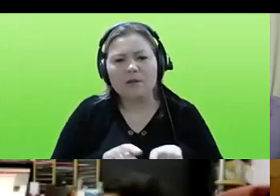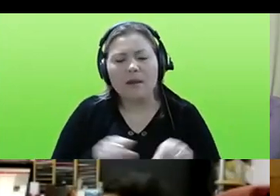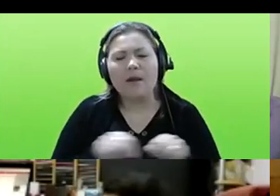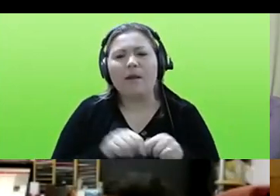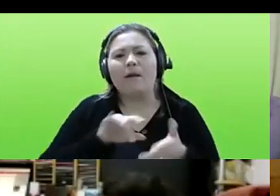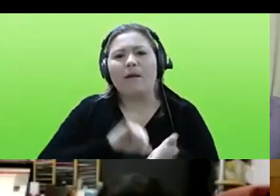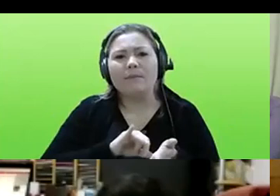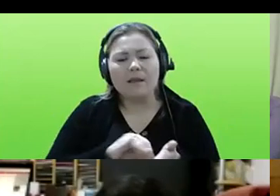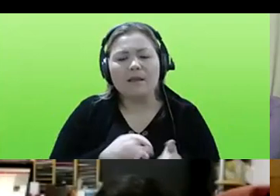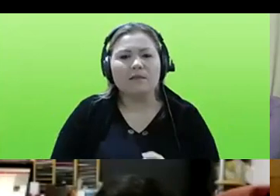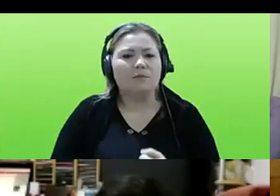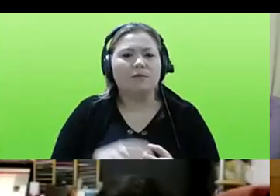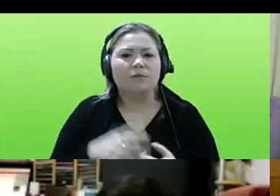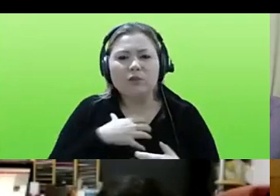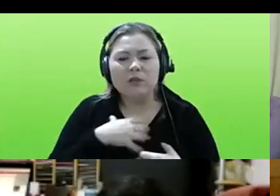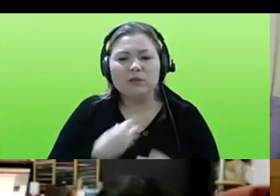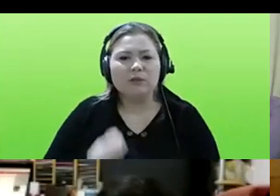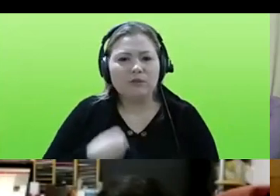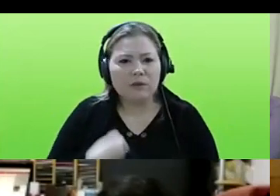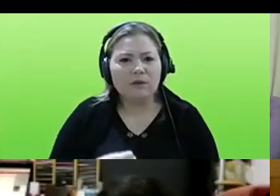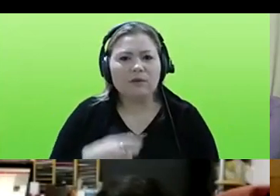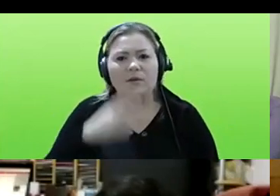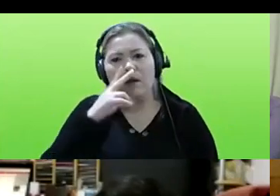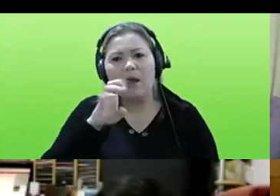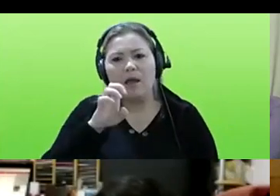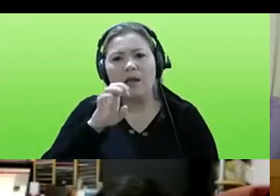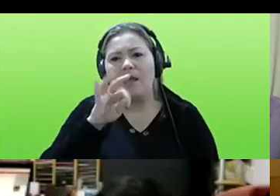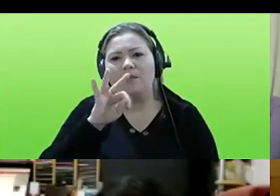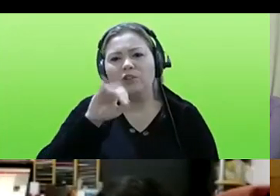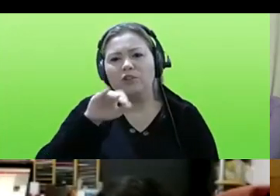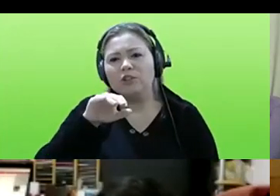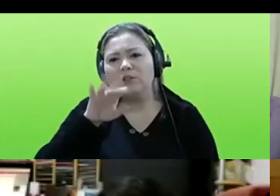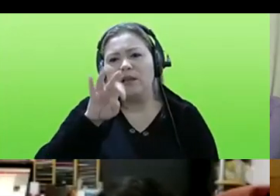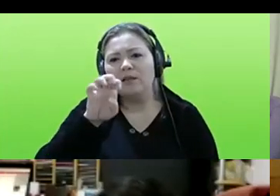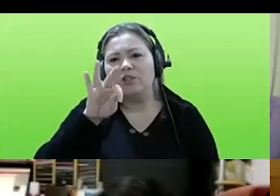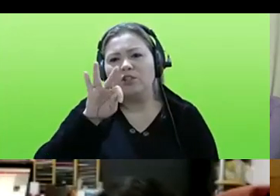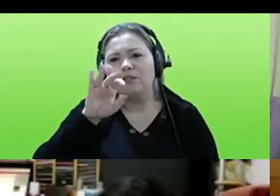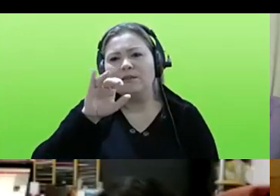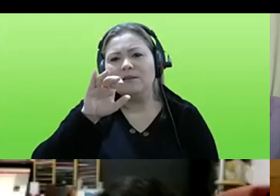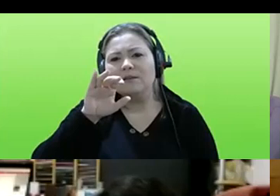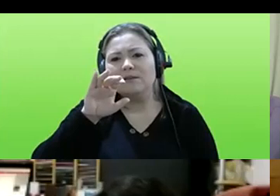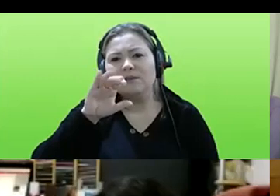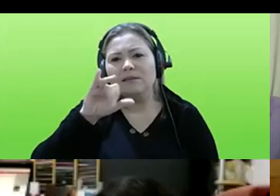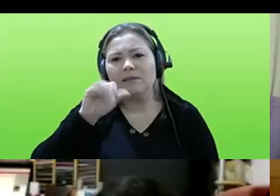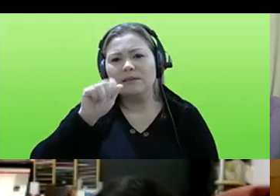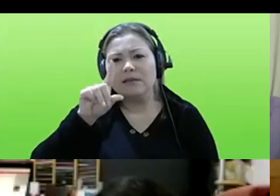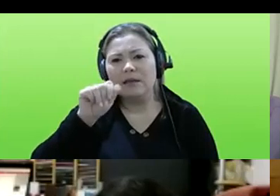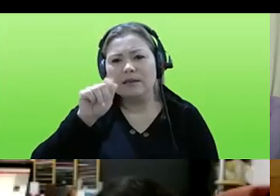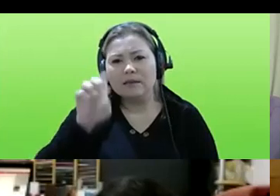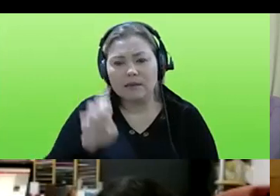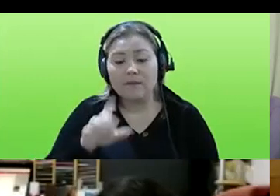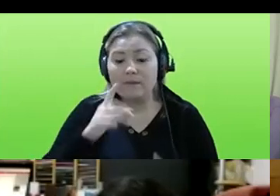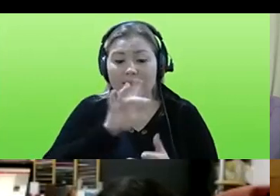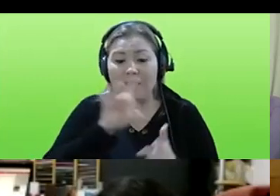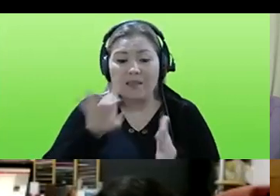capitalismo, formas de vida, eticidade, etc. Cada um desses conceitos vão ficando